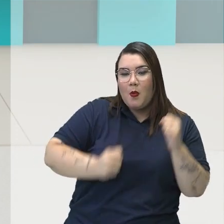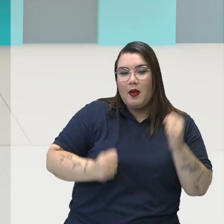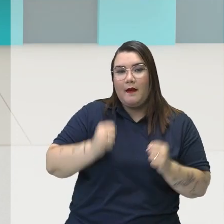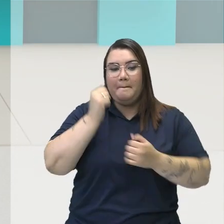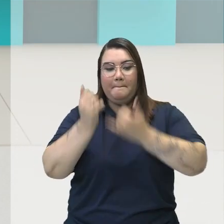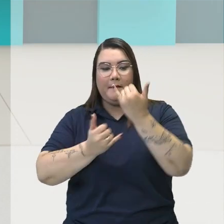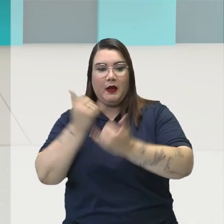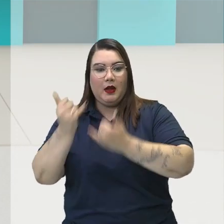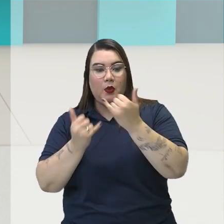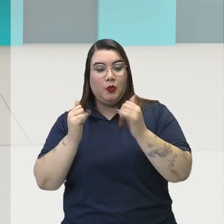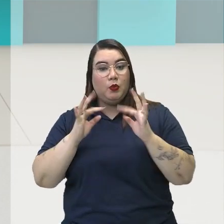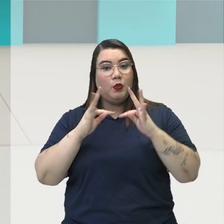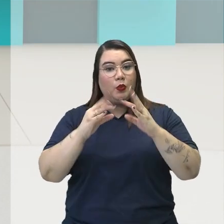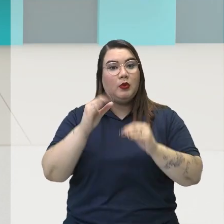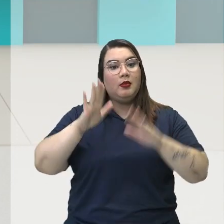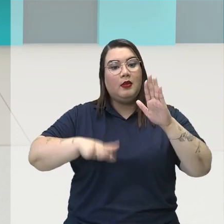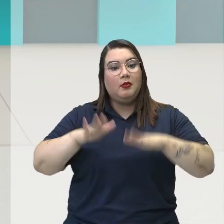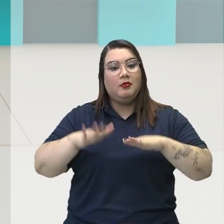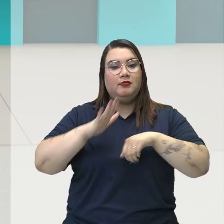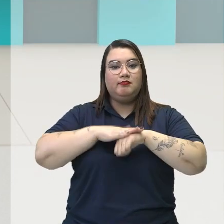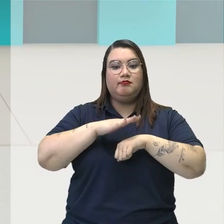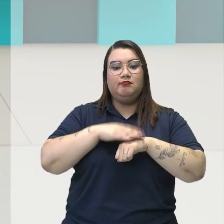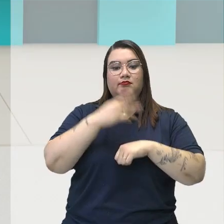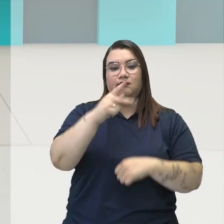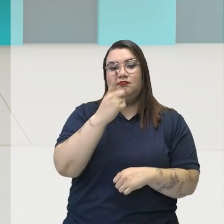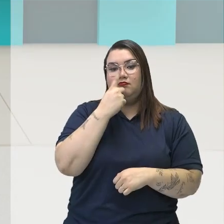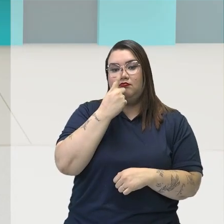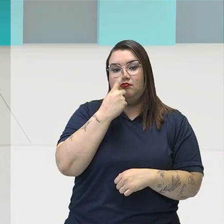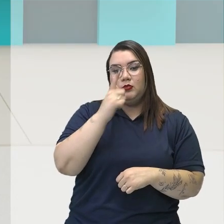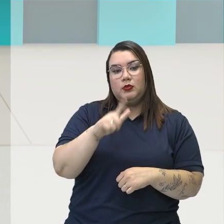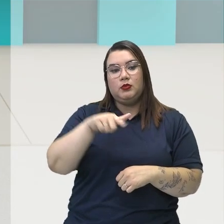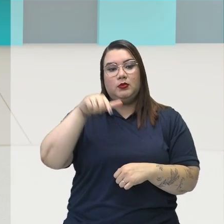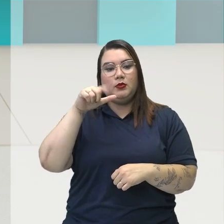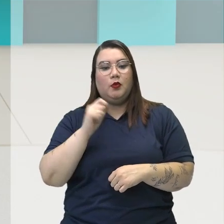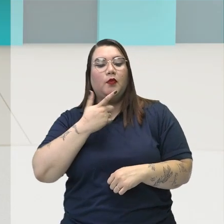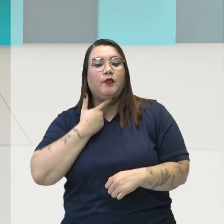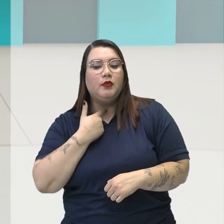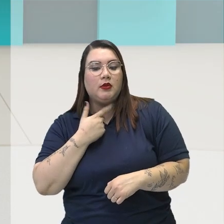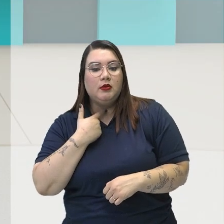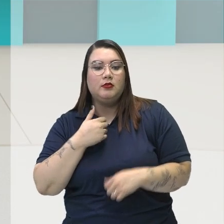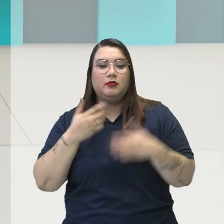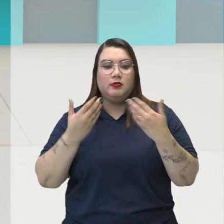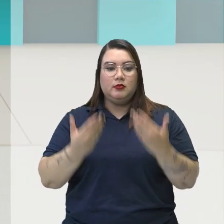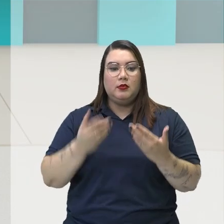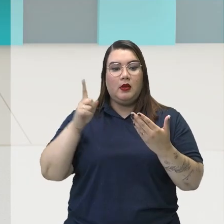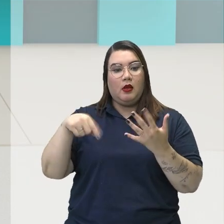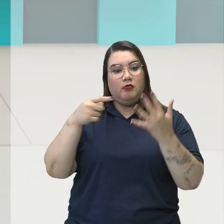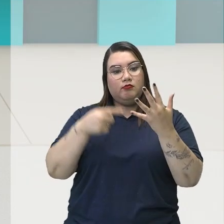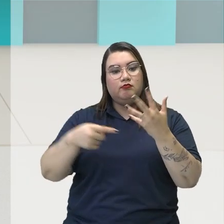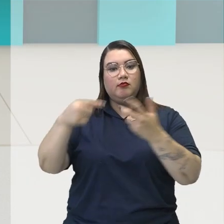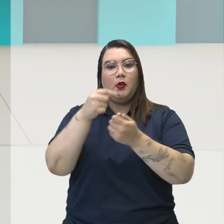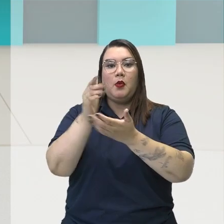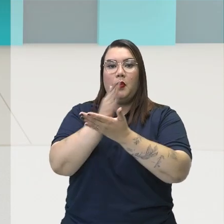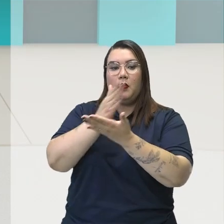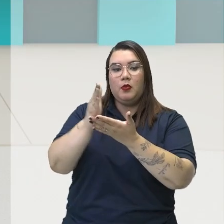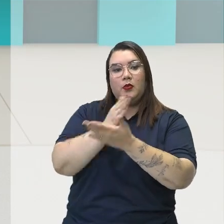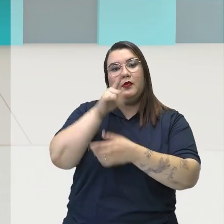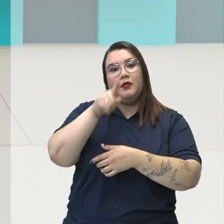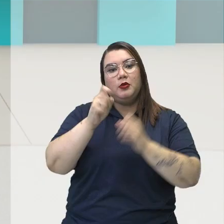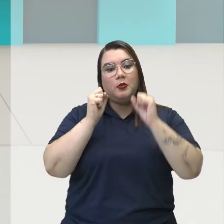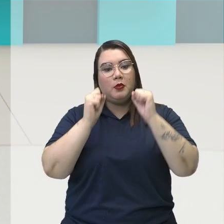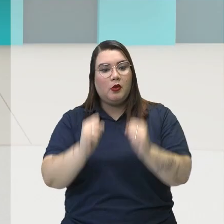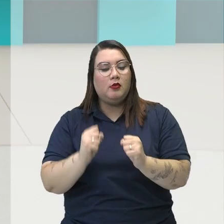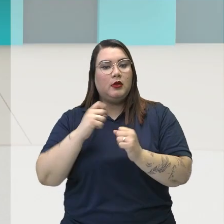brincar, tudo depende o quê? Da sua afinidade e da sua vontade. Então, essas são algumas atividades que você